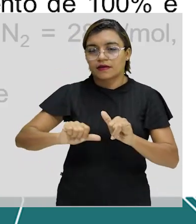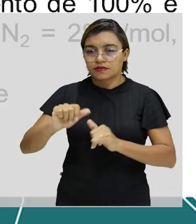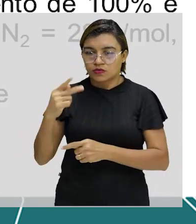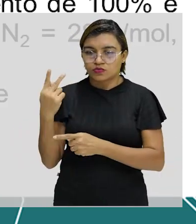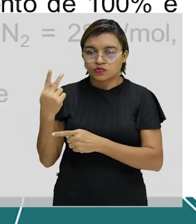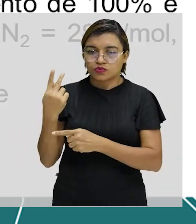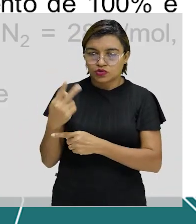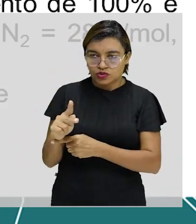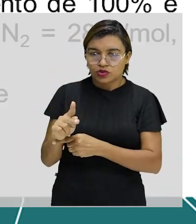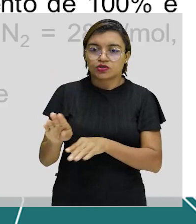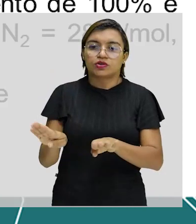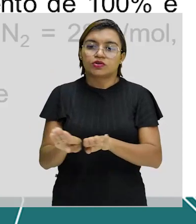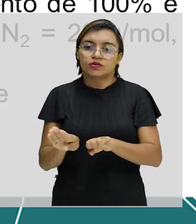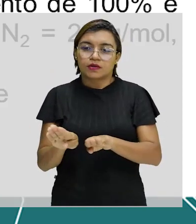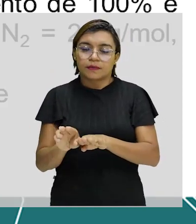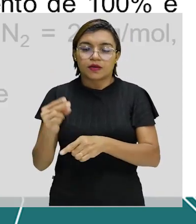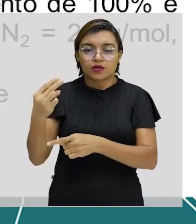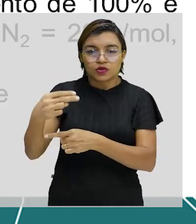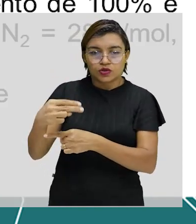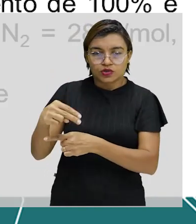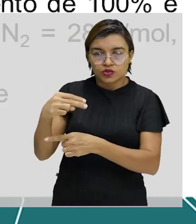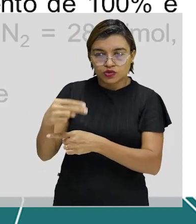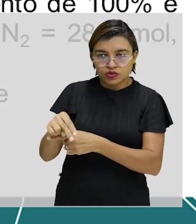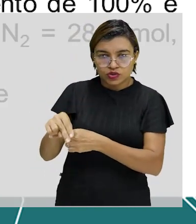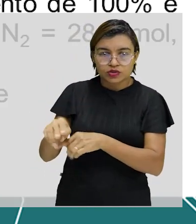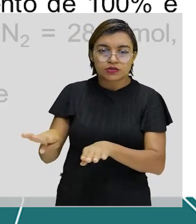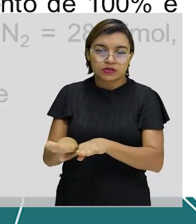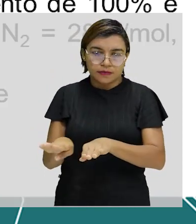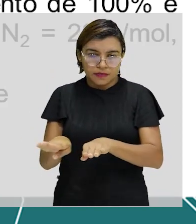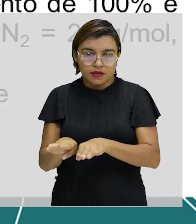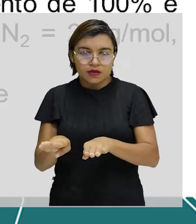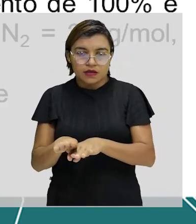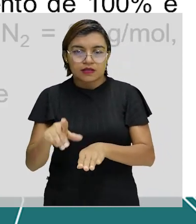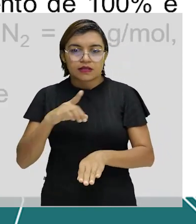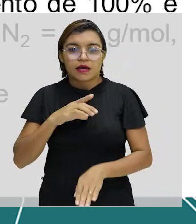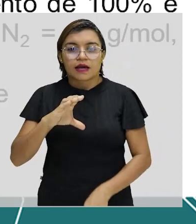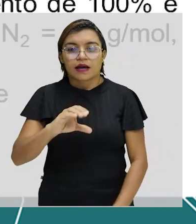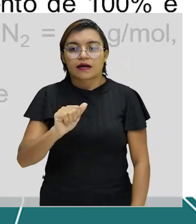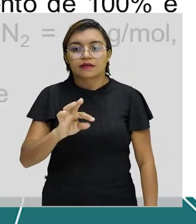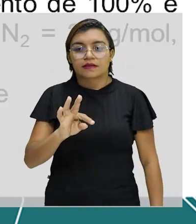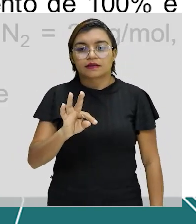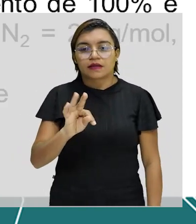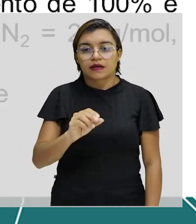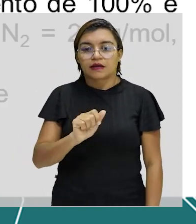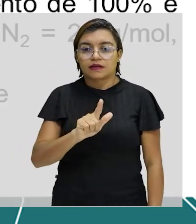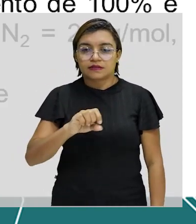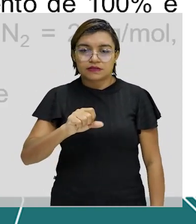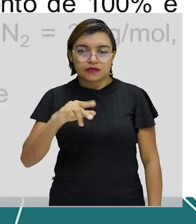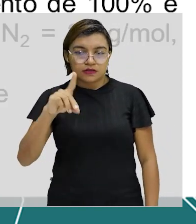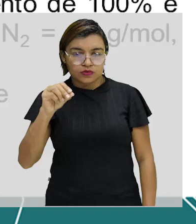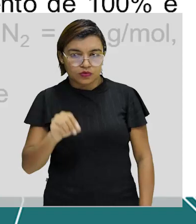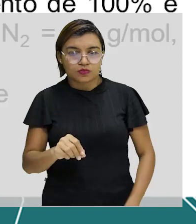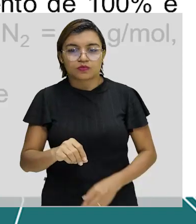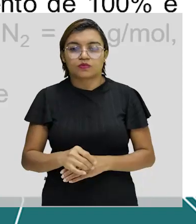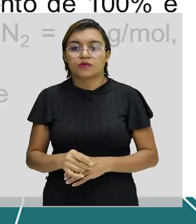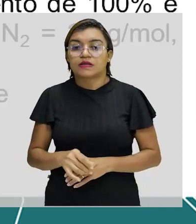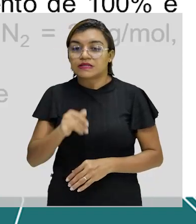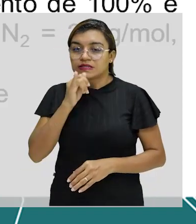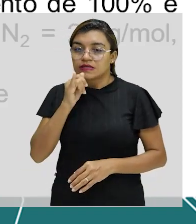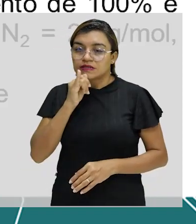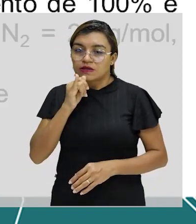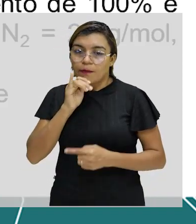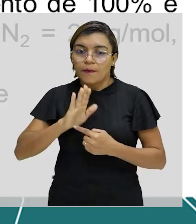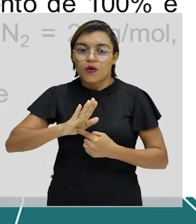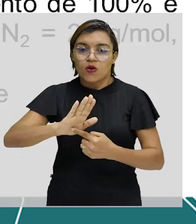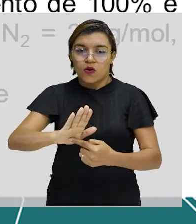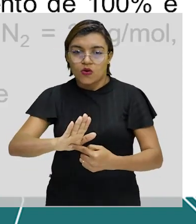nitrogênio e o hidrogênio na presença de um catalisador apropriado, conforme mostra a reação